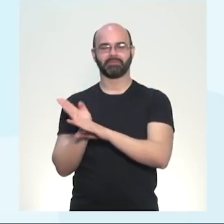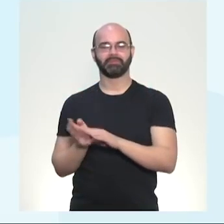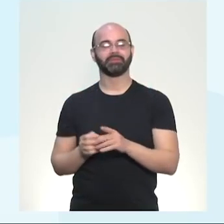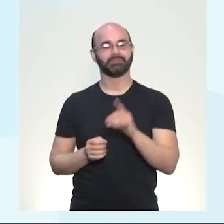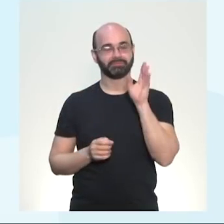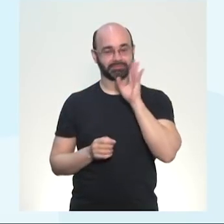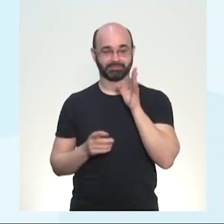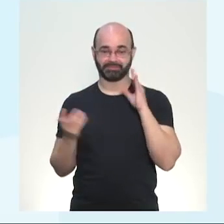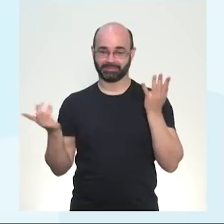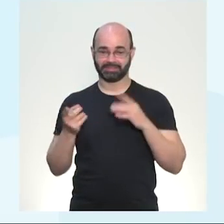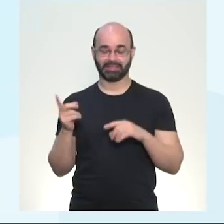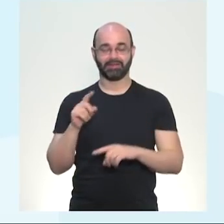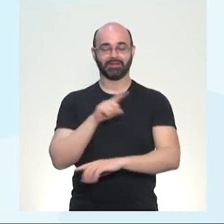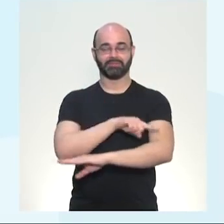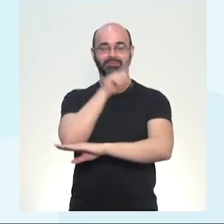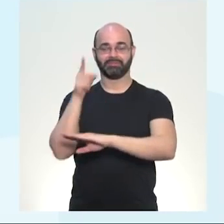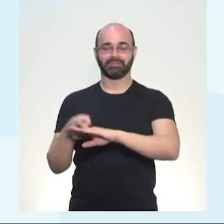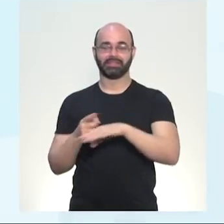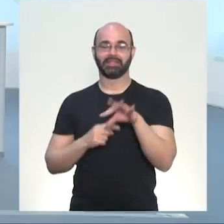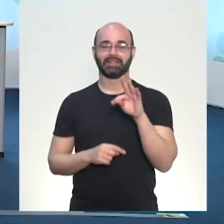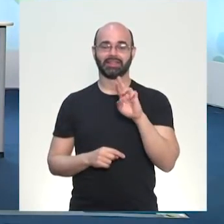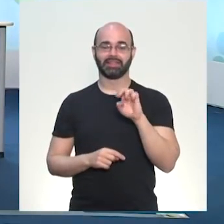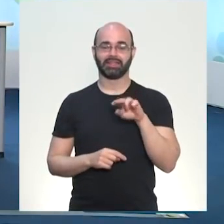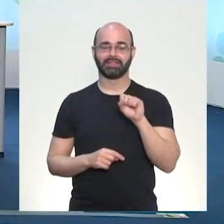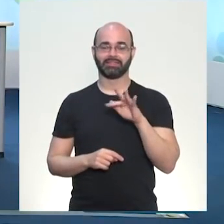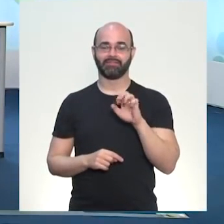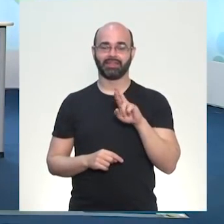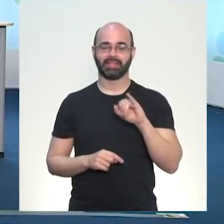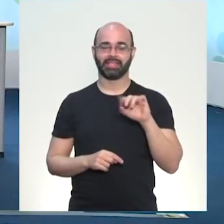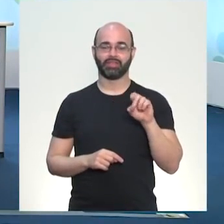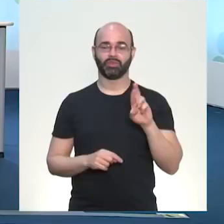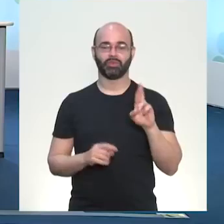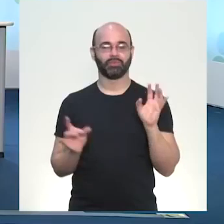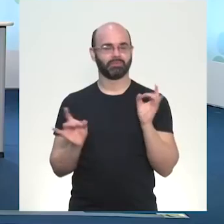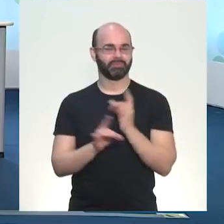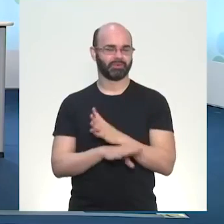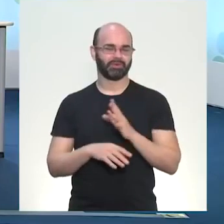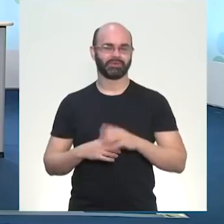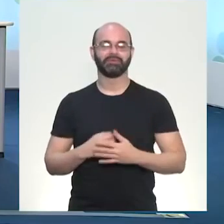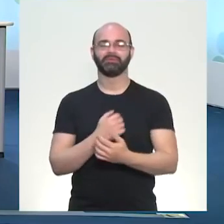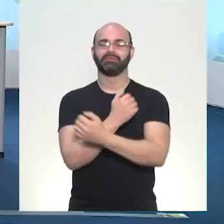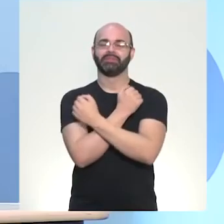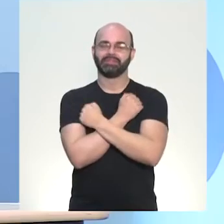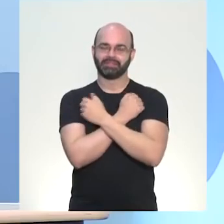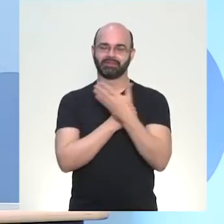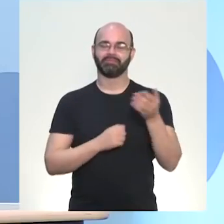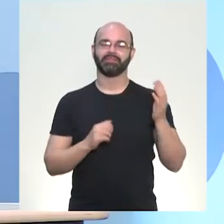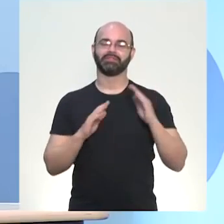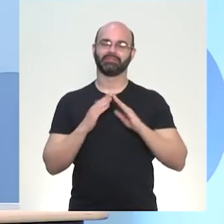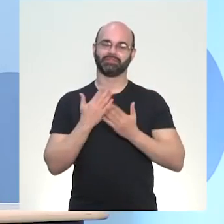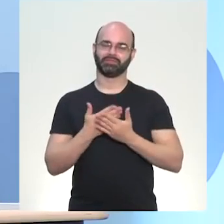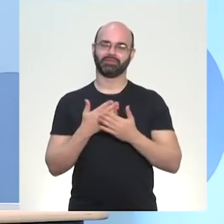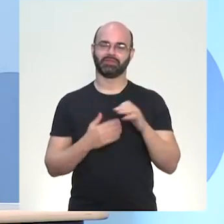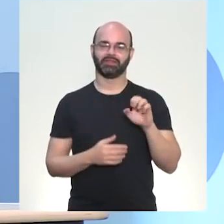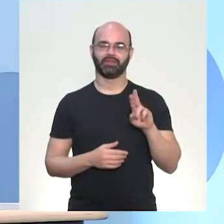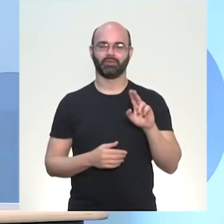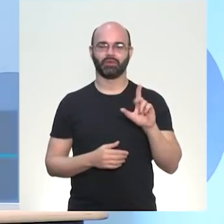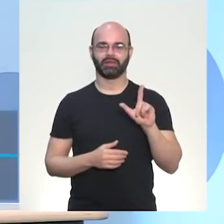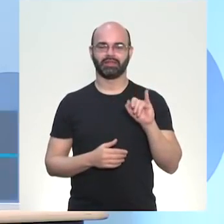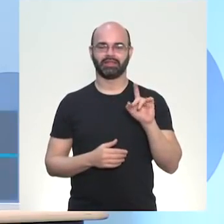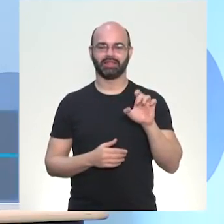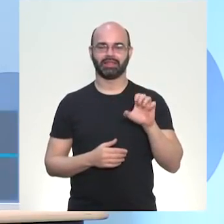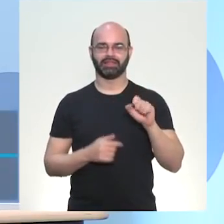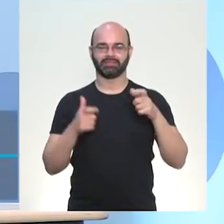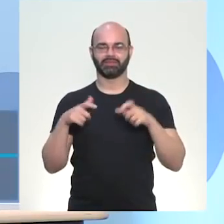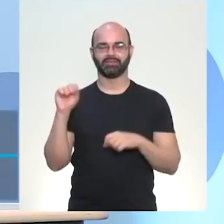tem o transferidor. Show de bola, muito bom. Ó, quero mandar aqui um abraço para a Escola Euclides e Gesca de Suzano aí. Um bom